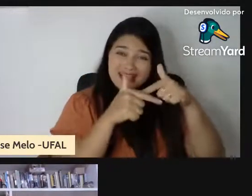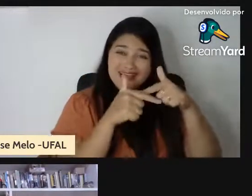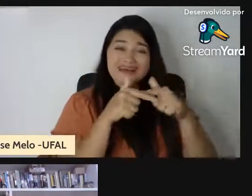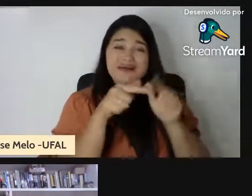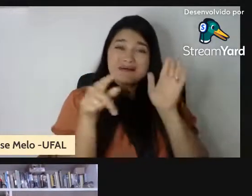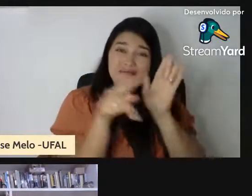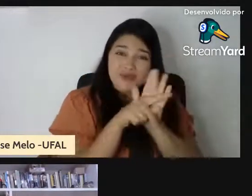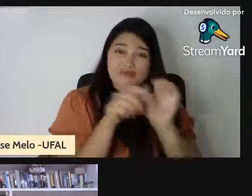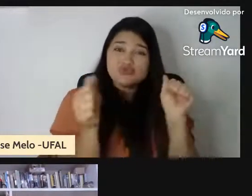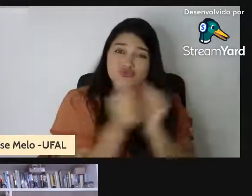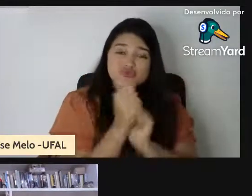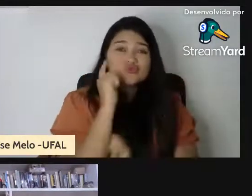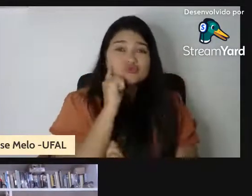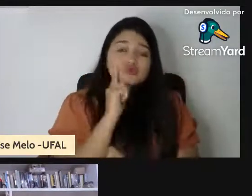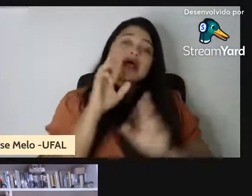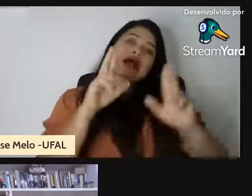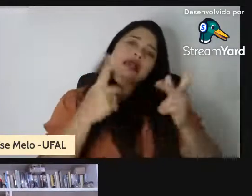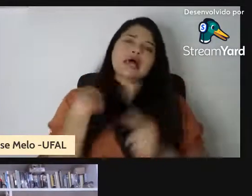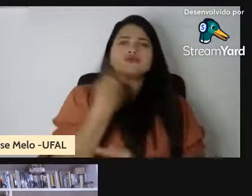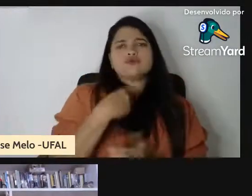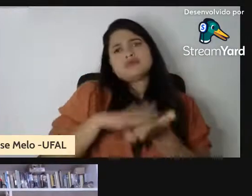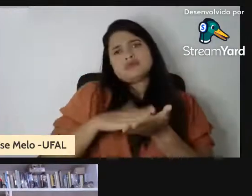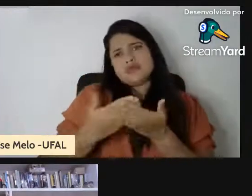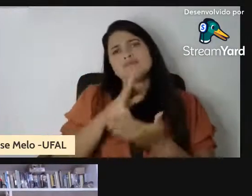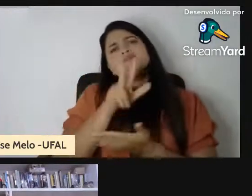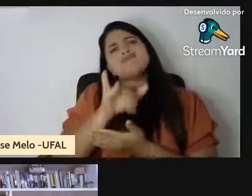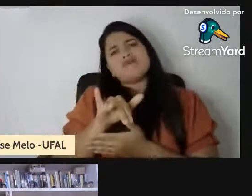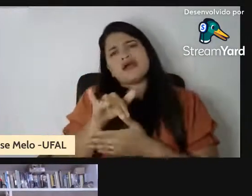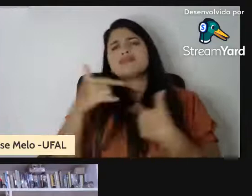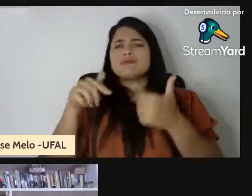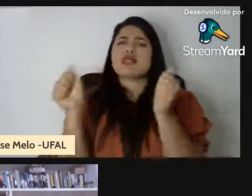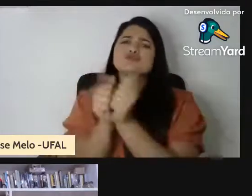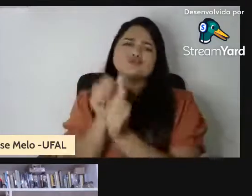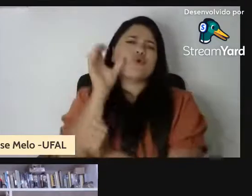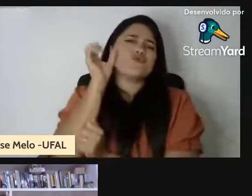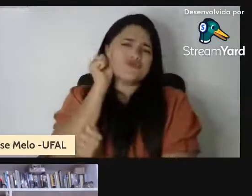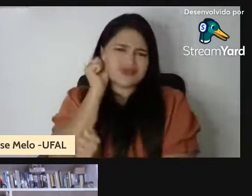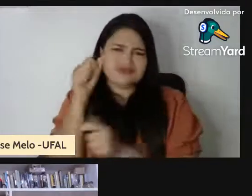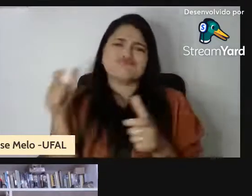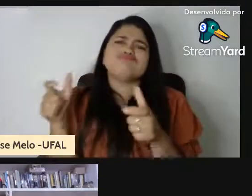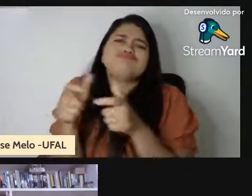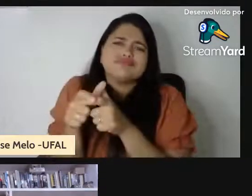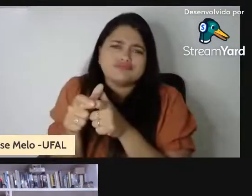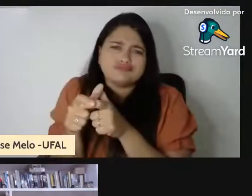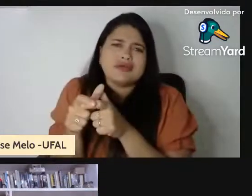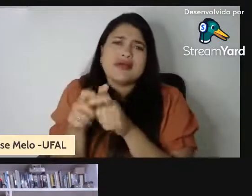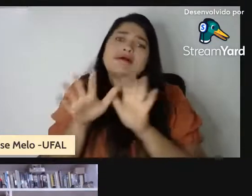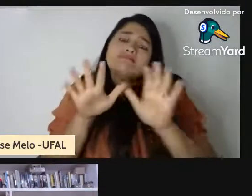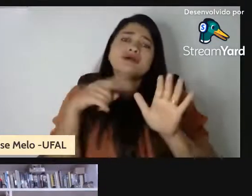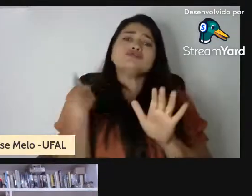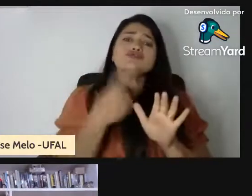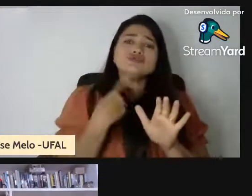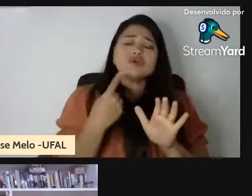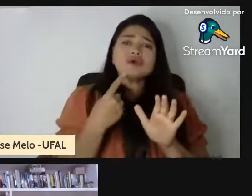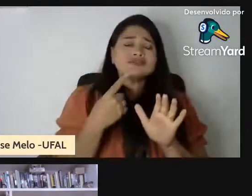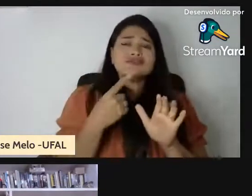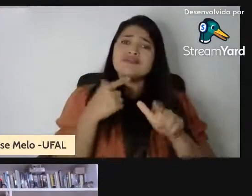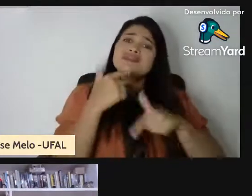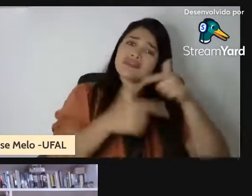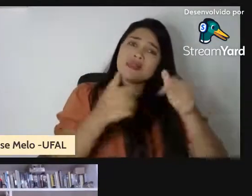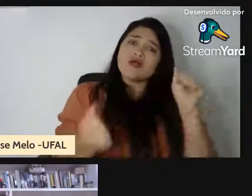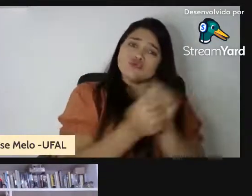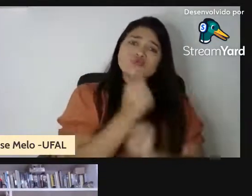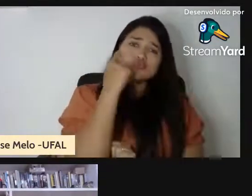ouvintes que não sabem língua de sinais, mas a comunidade minoritária, que é minoritariamente linguística e social, é a comunidade